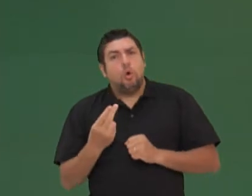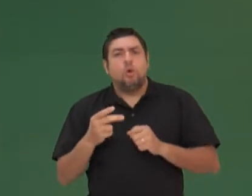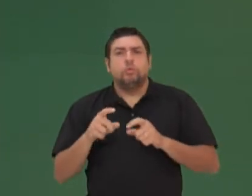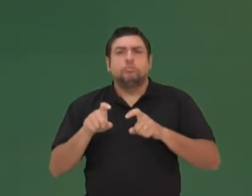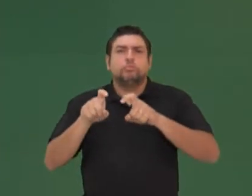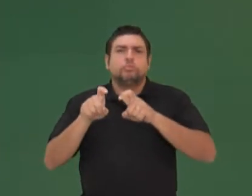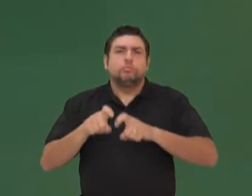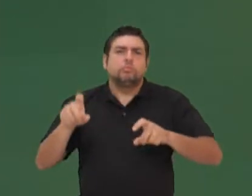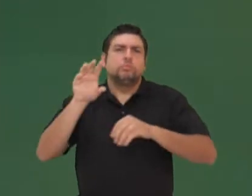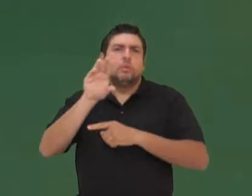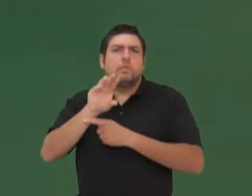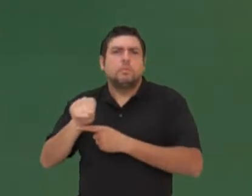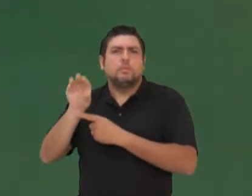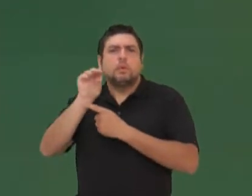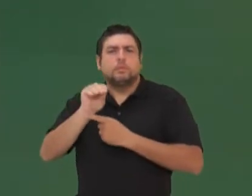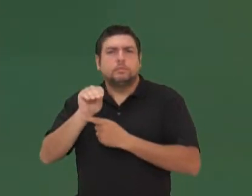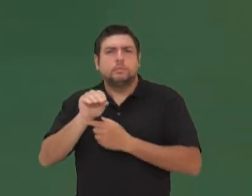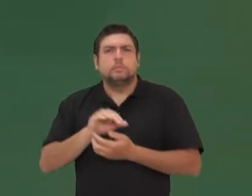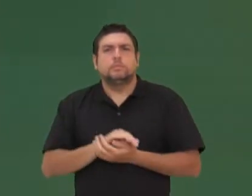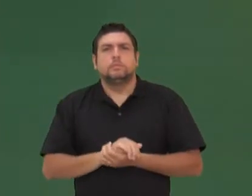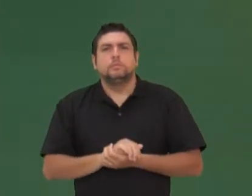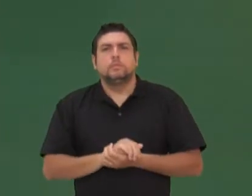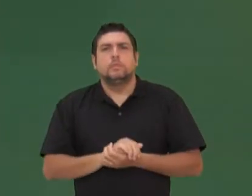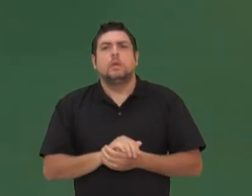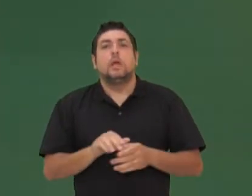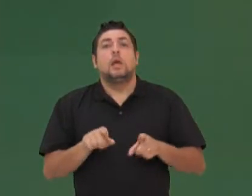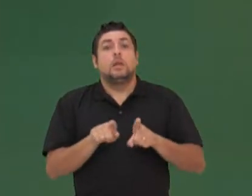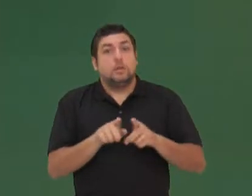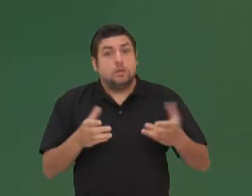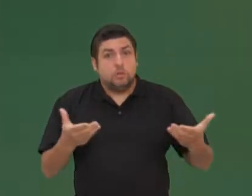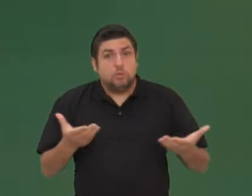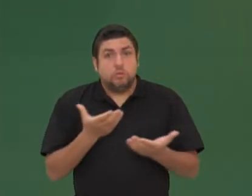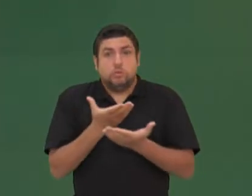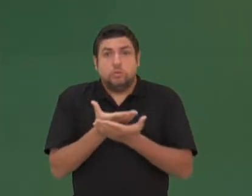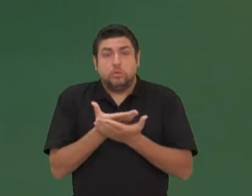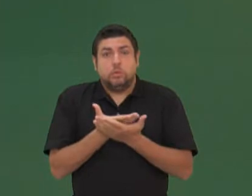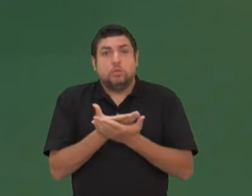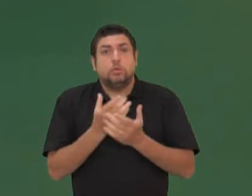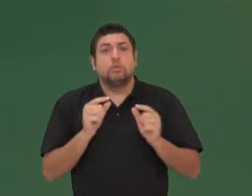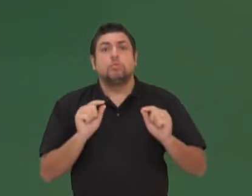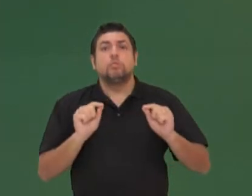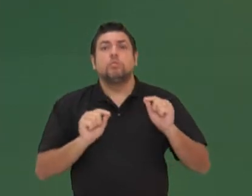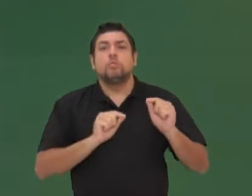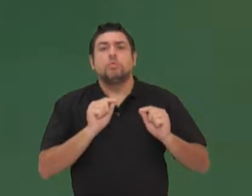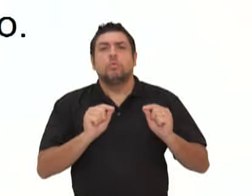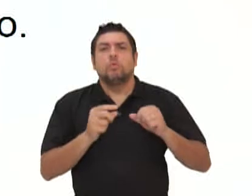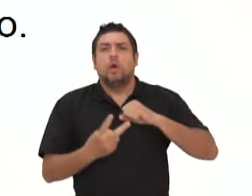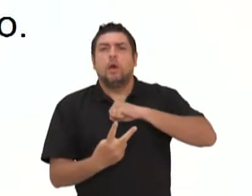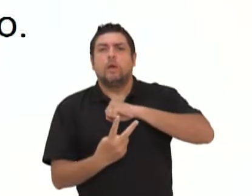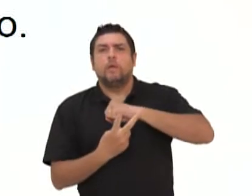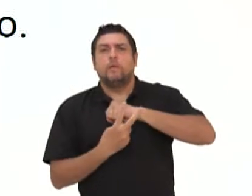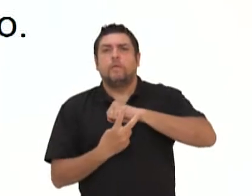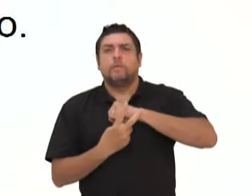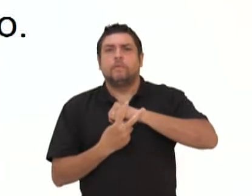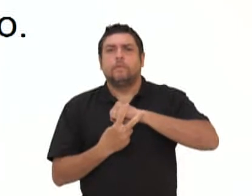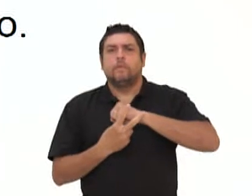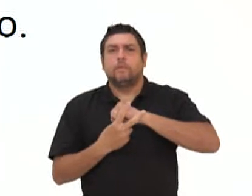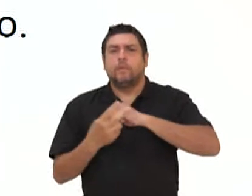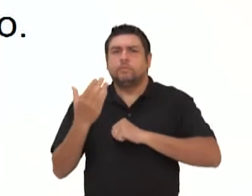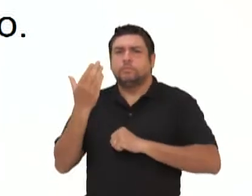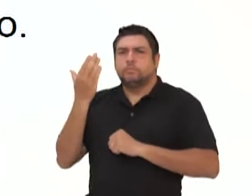comunicação oral também. E o tema específico da classe de hoje é o pretérito imperfeito de